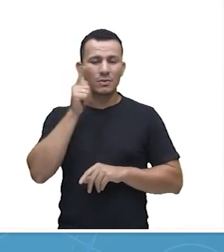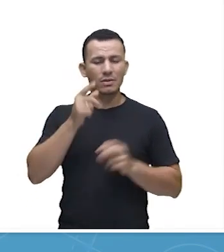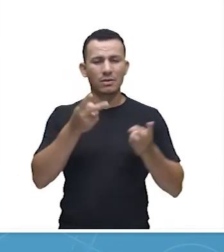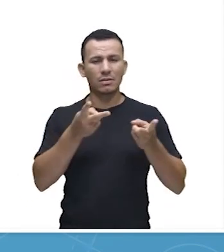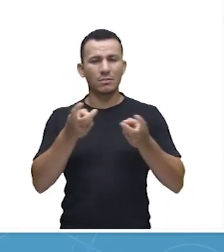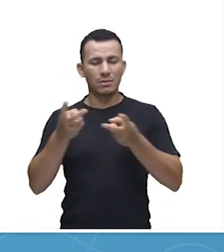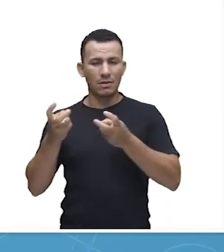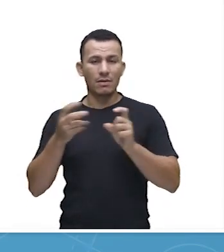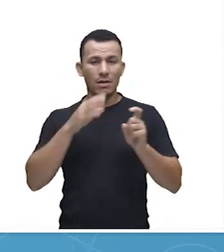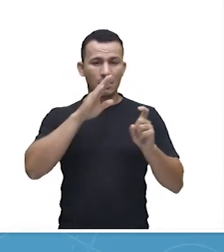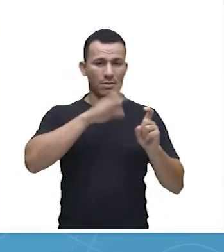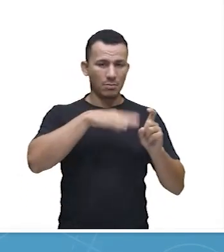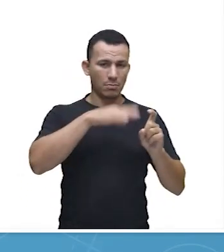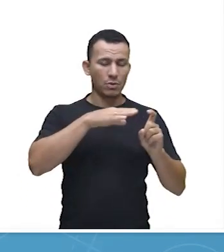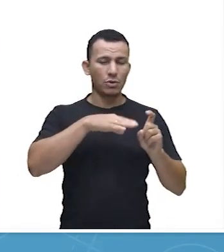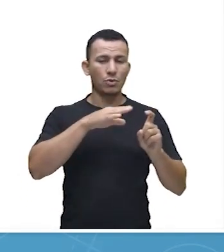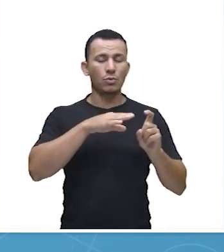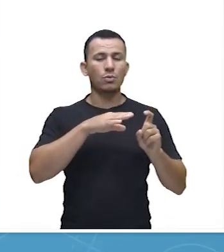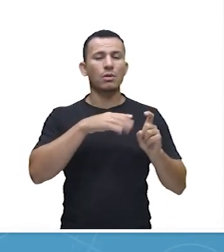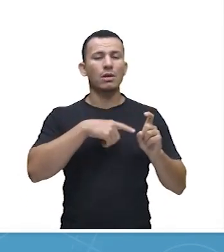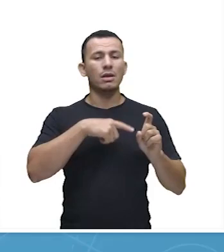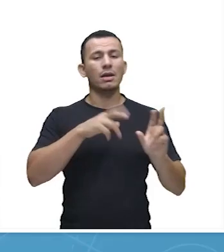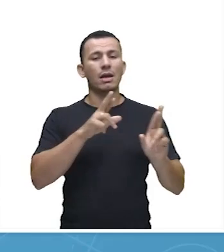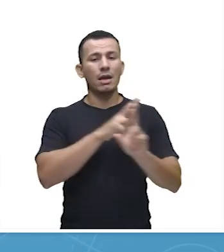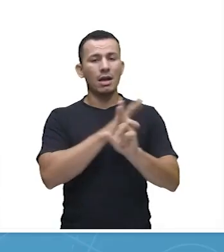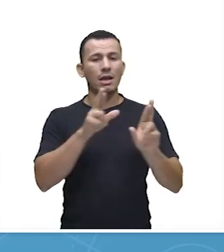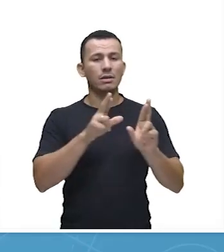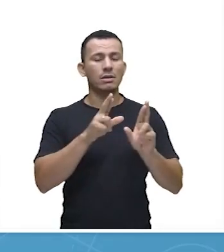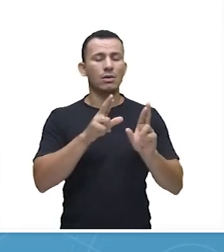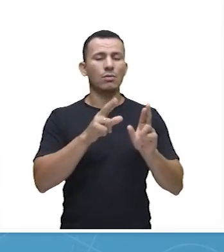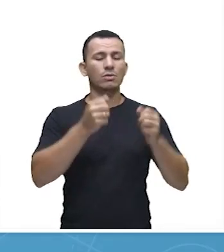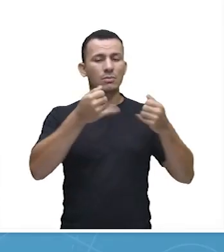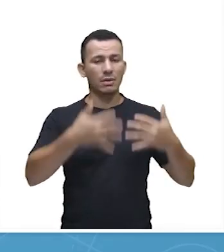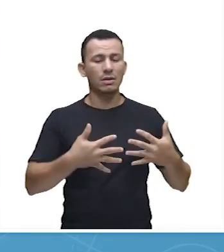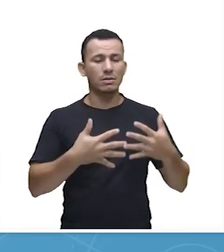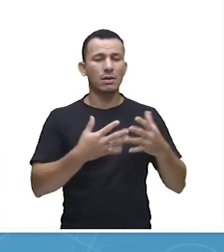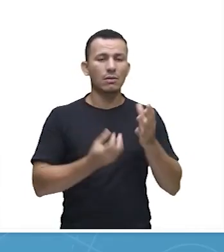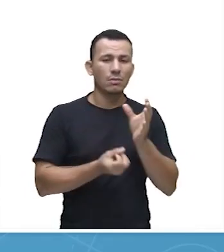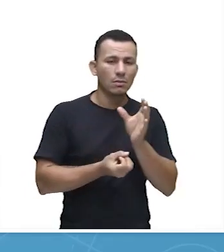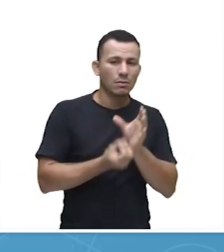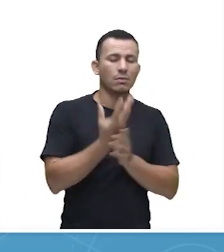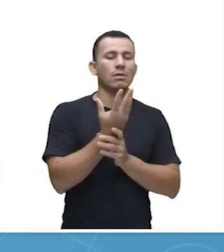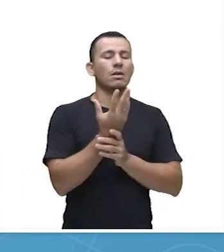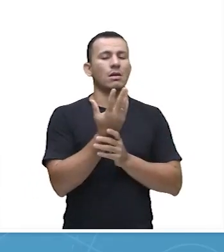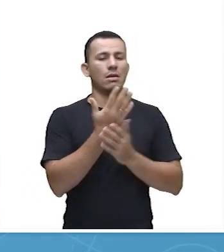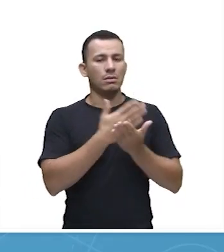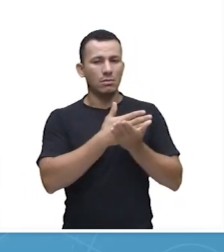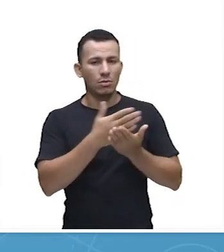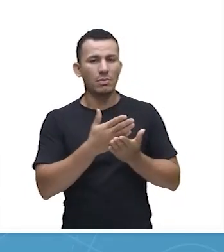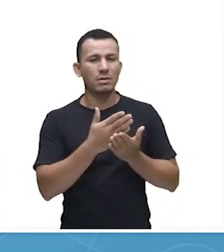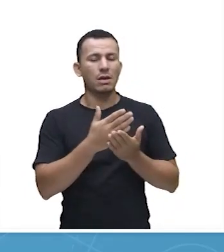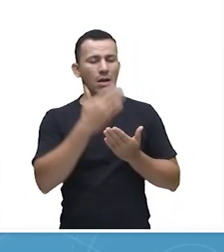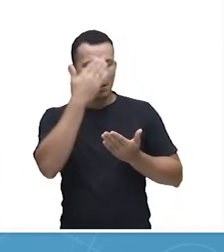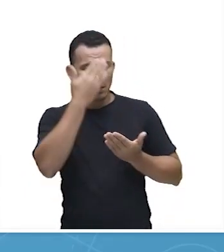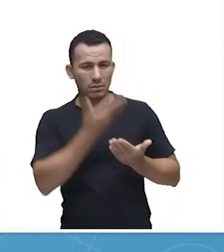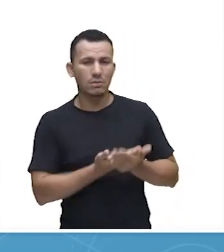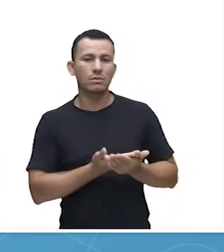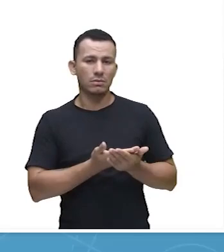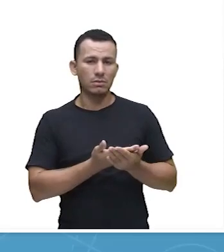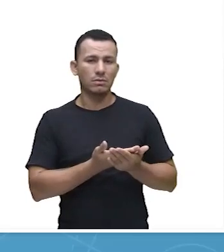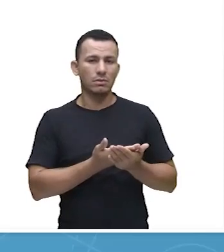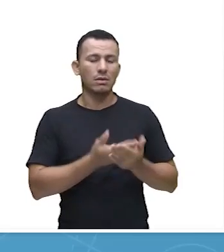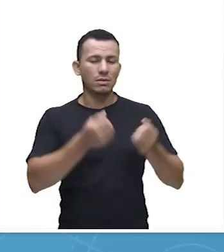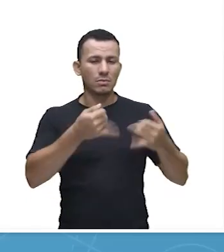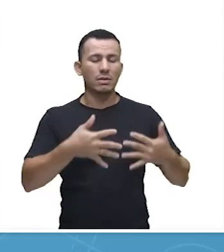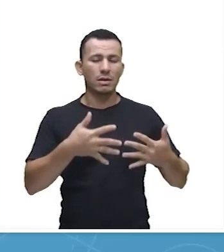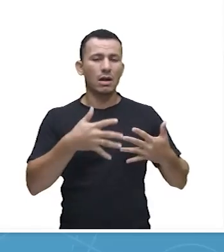que o mito vai ter essa relação com a origem, narrativas que estão aí calcadas na crença para explicar a origem de